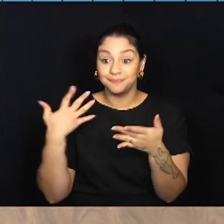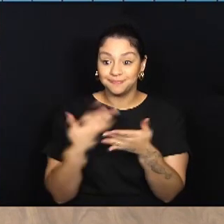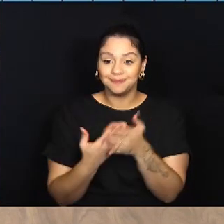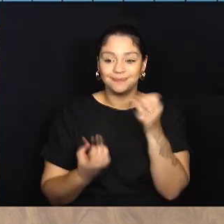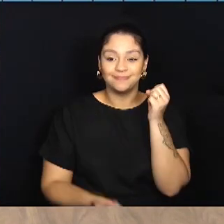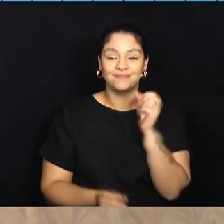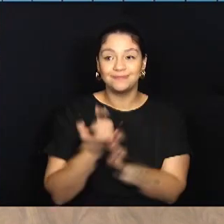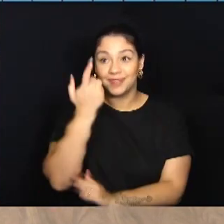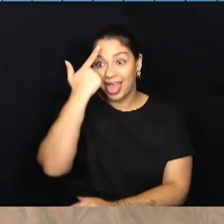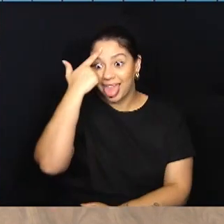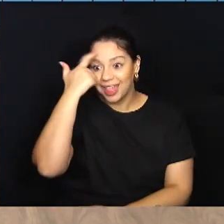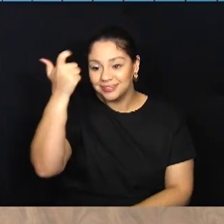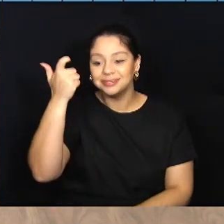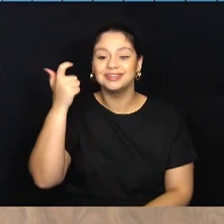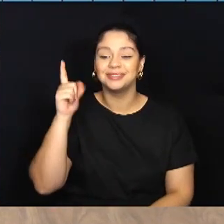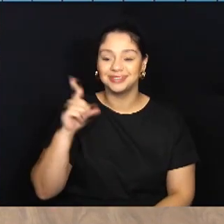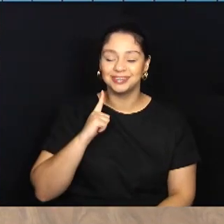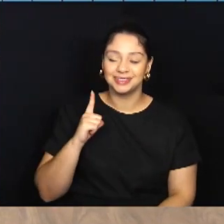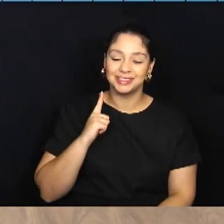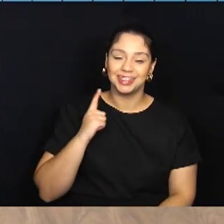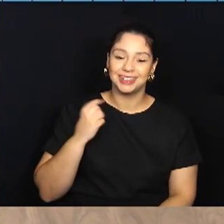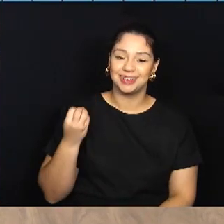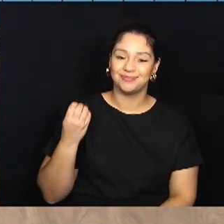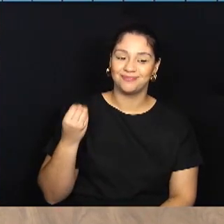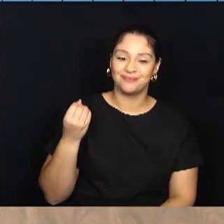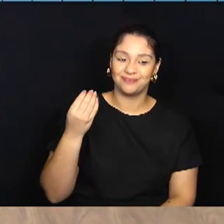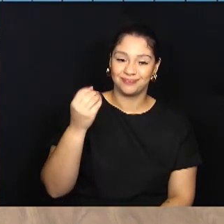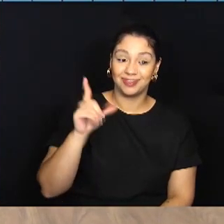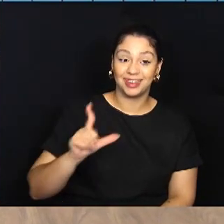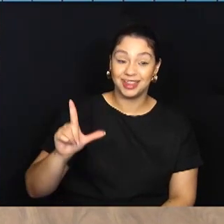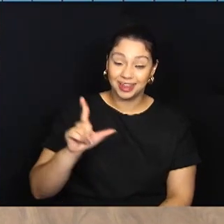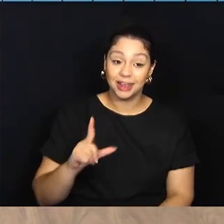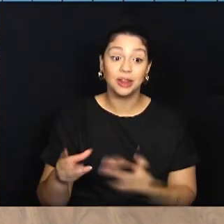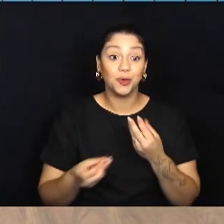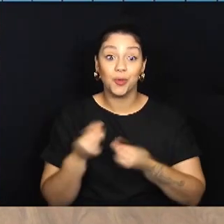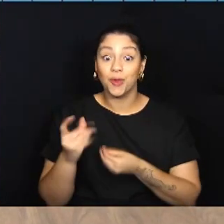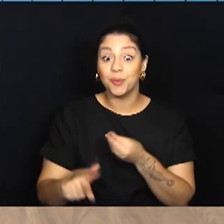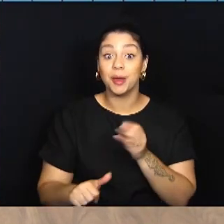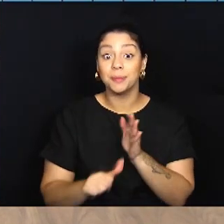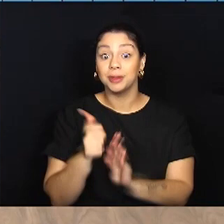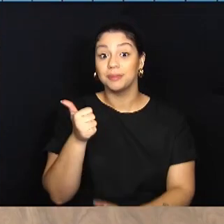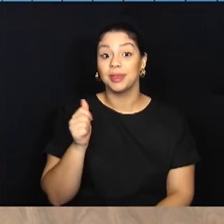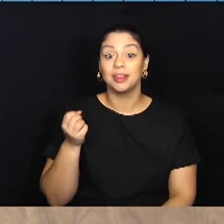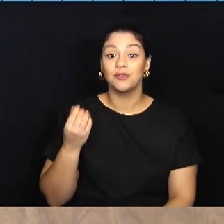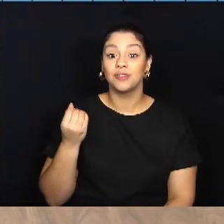essa ideia de realizar a expedição e quando que foi essa primeira expedição.